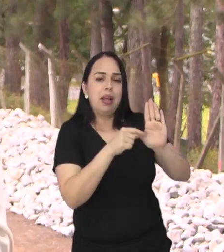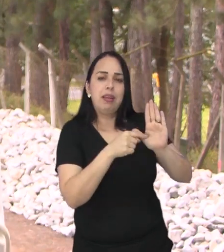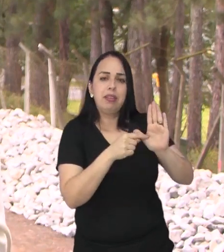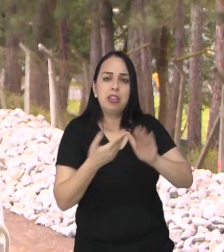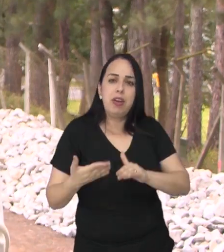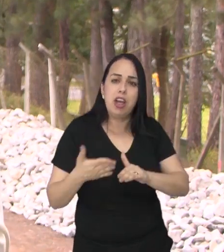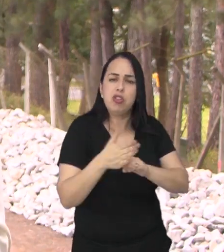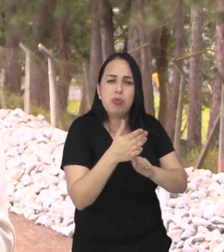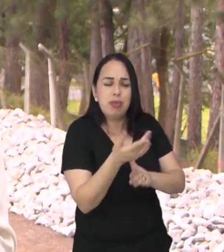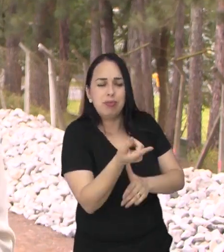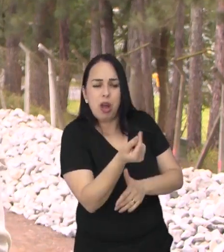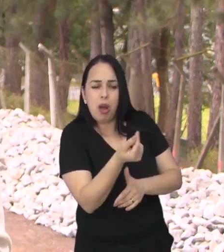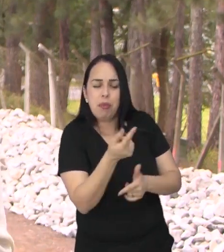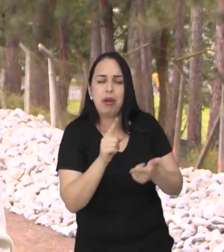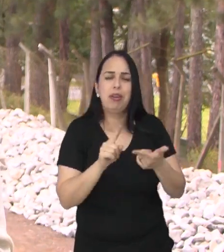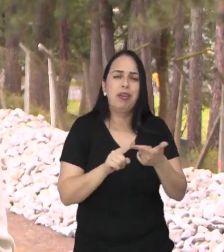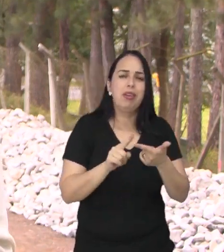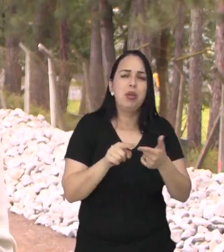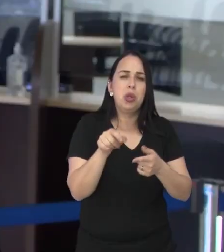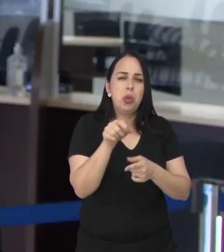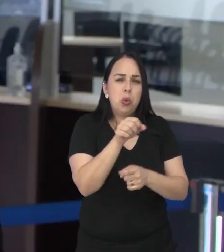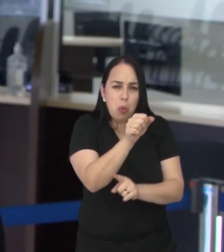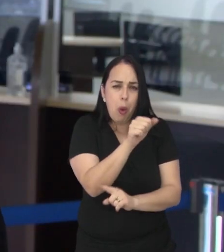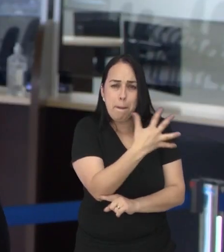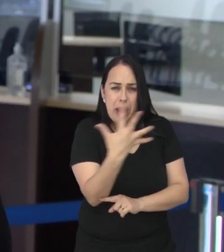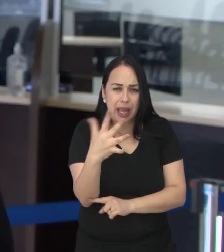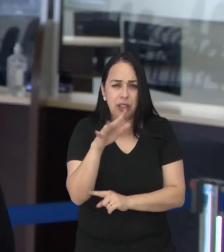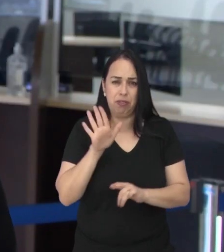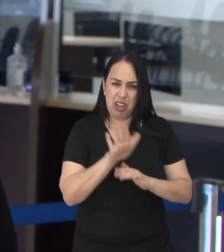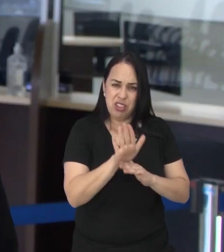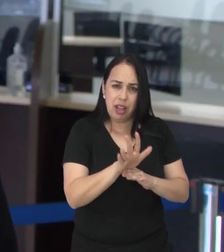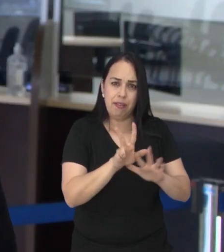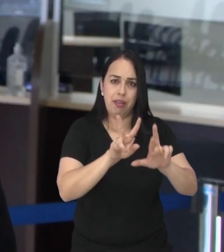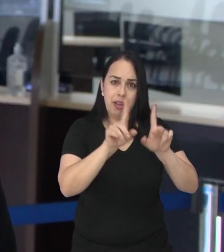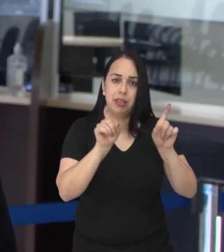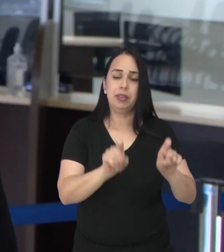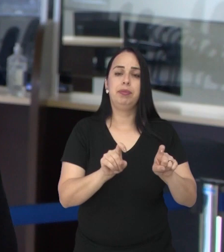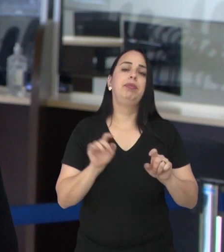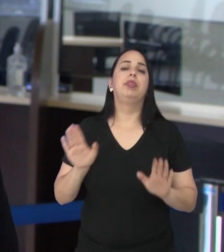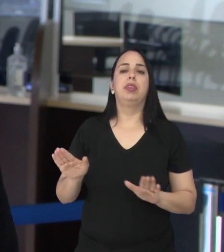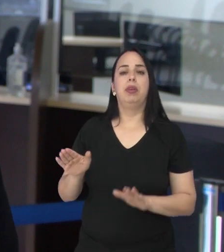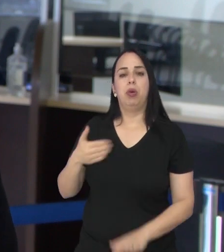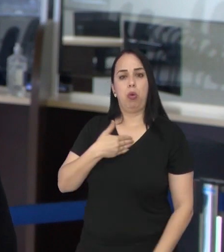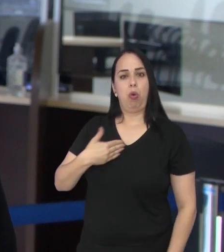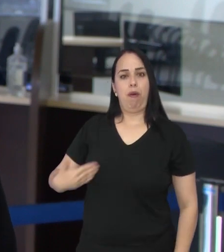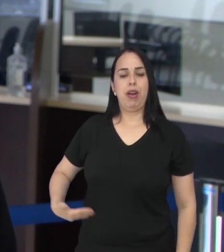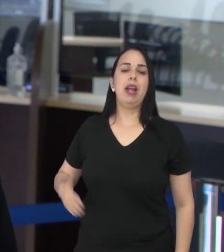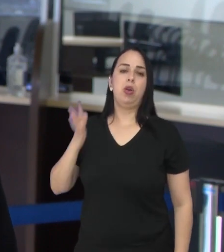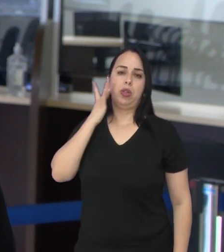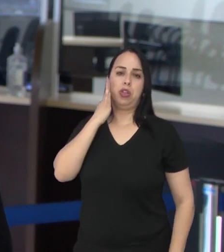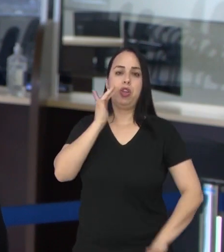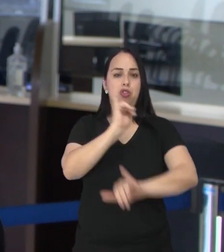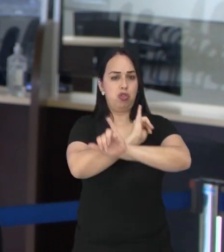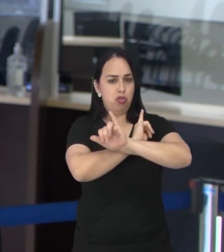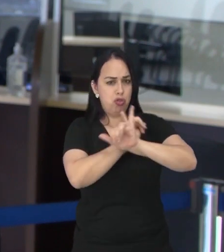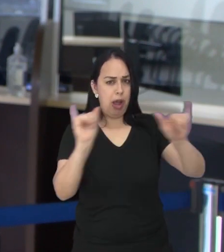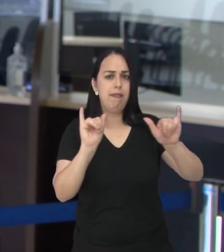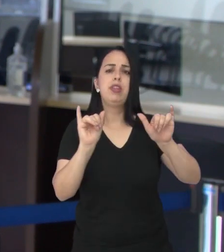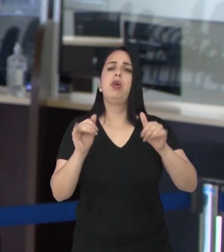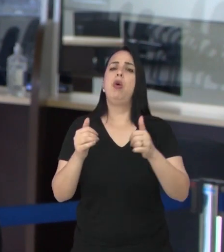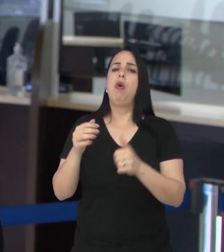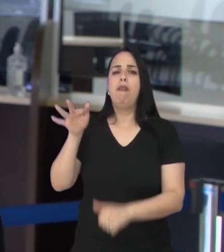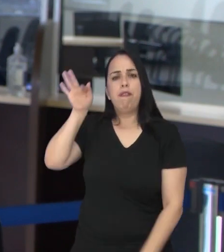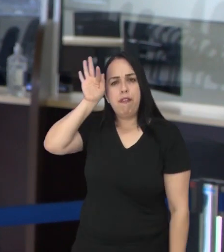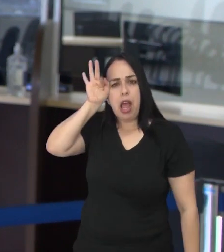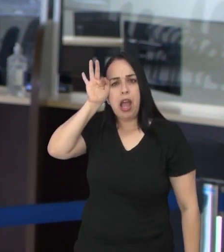questões econômicas e ambientais. Há uma previsão, já foi anunciado pelo governador, já foi anunciado também pelo